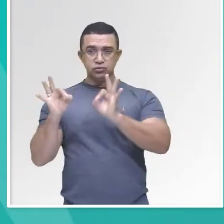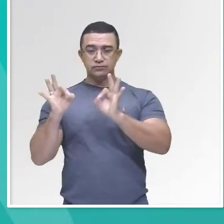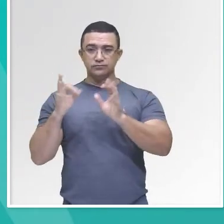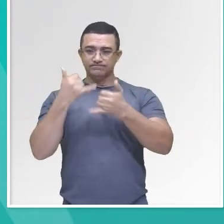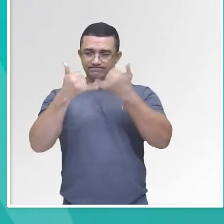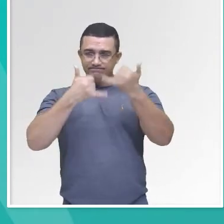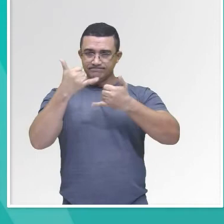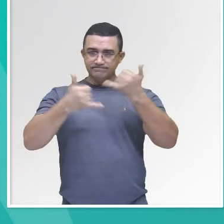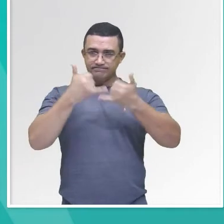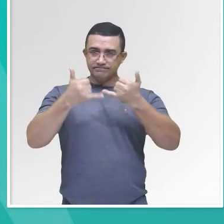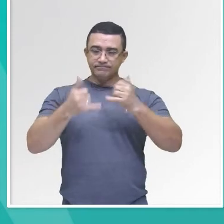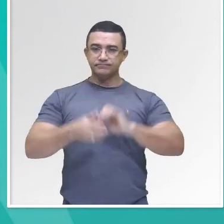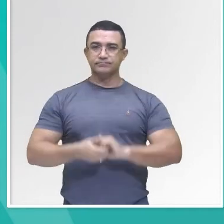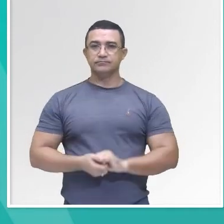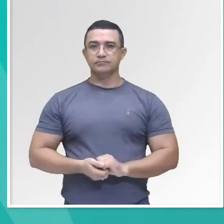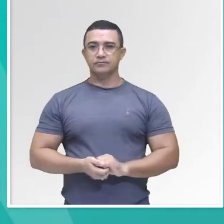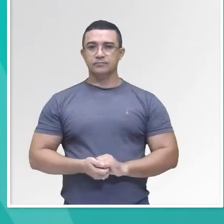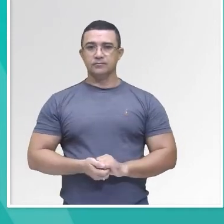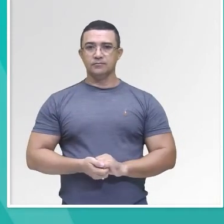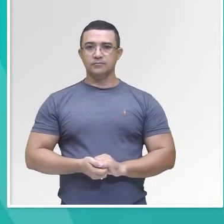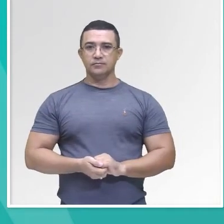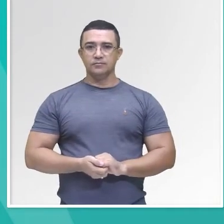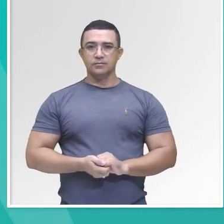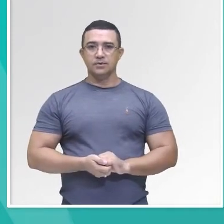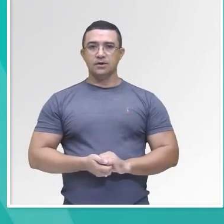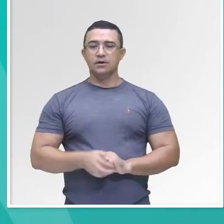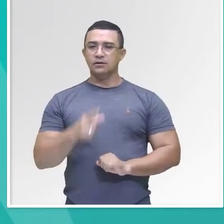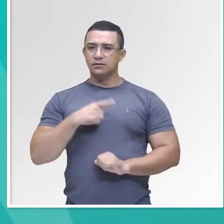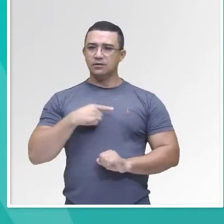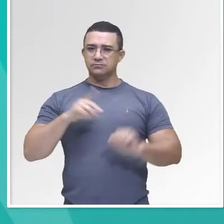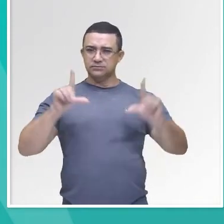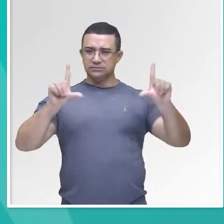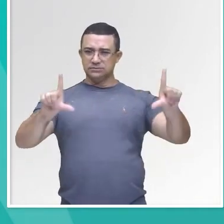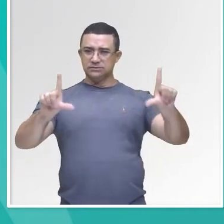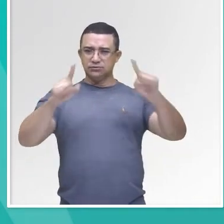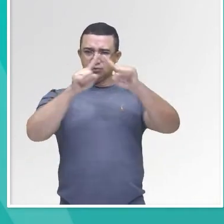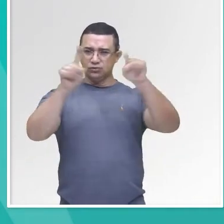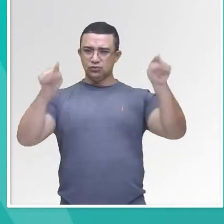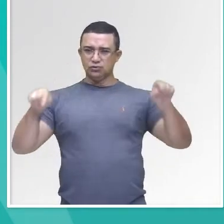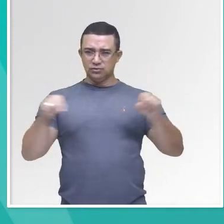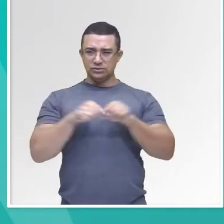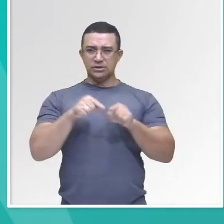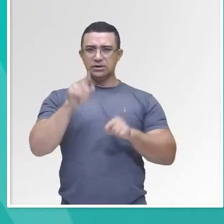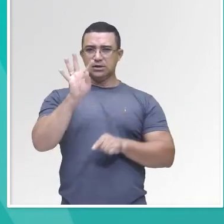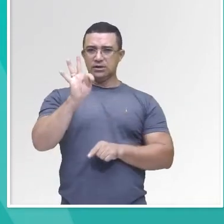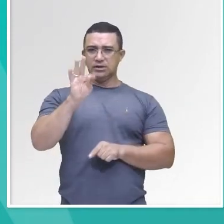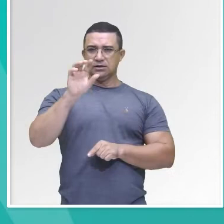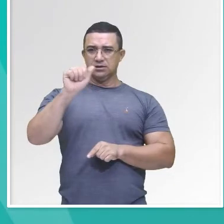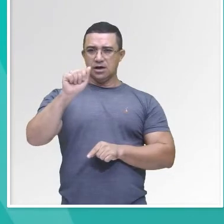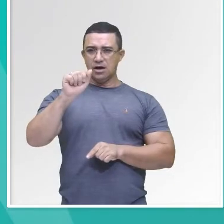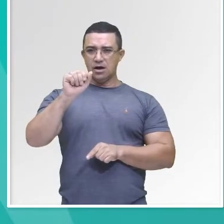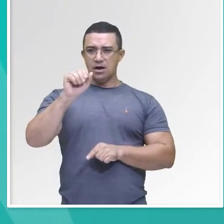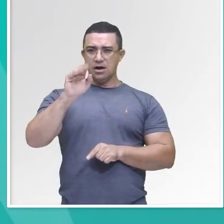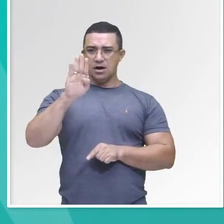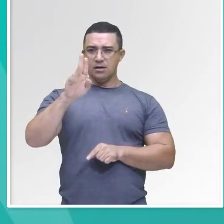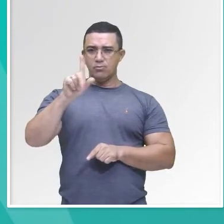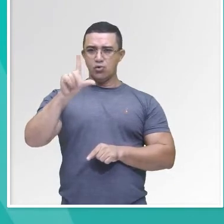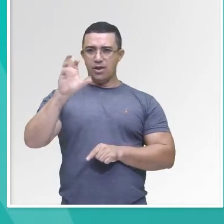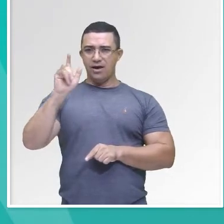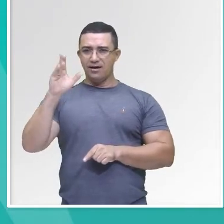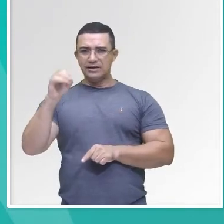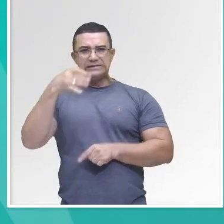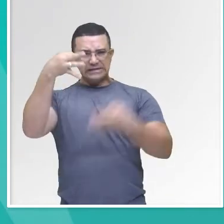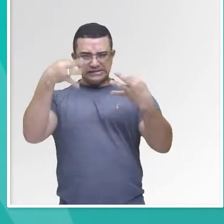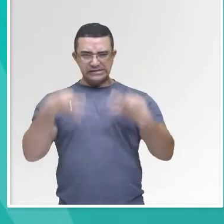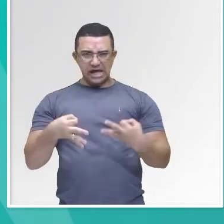Então, nós temos o tabuleiro e eu pergunto a vocês, está correto a forma como está o nosso